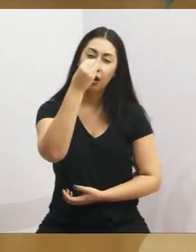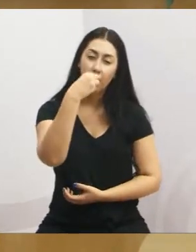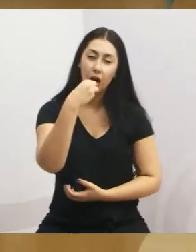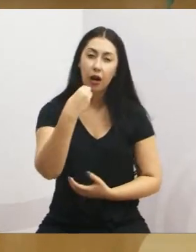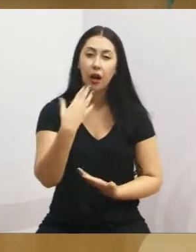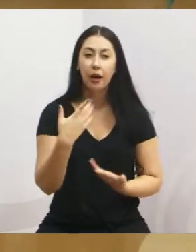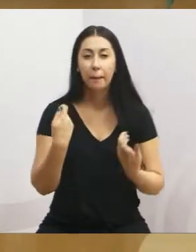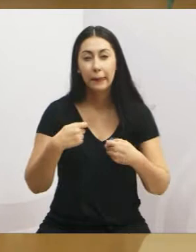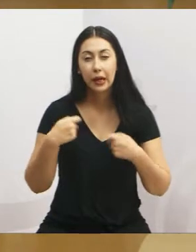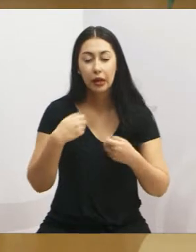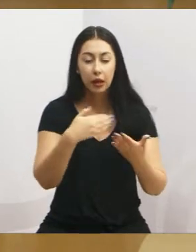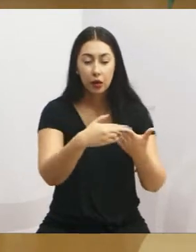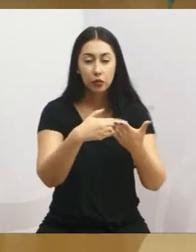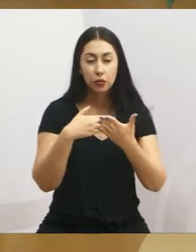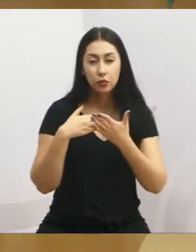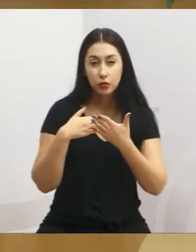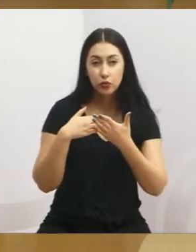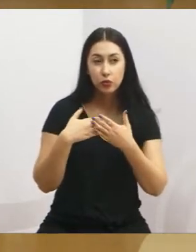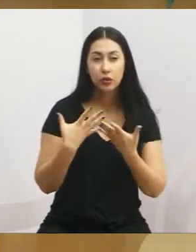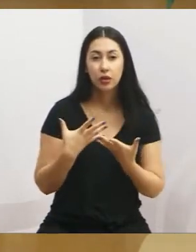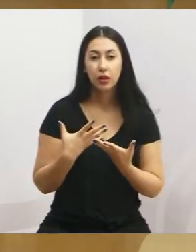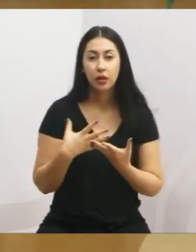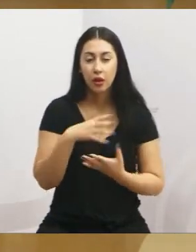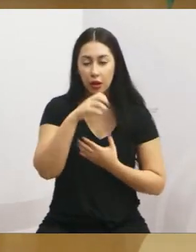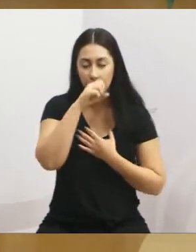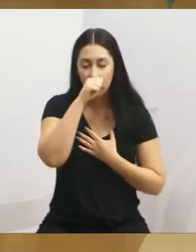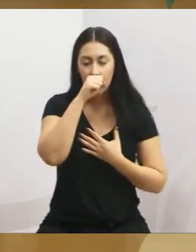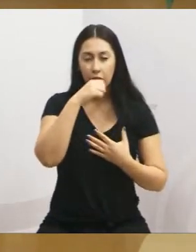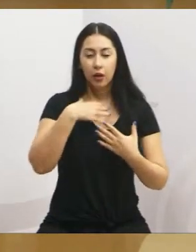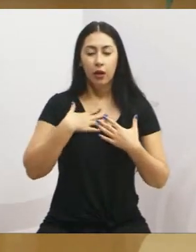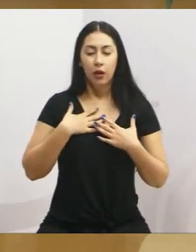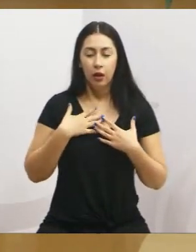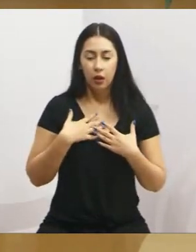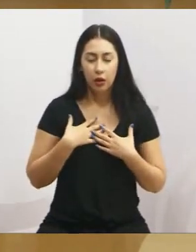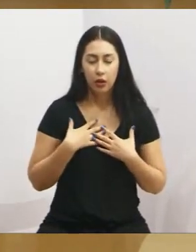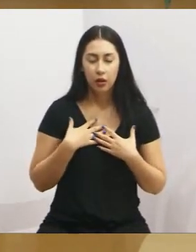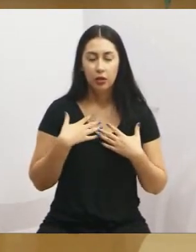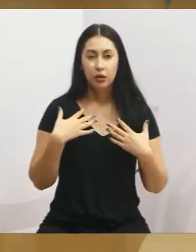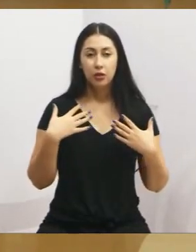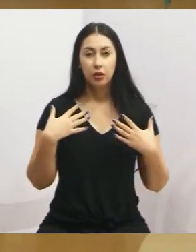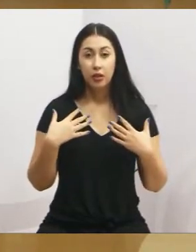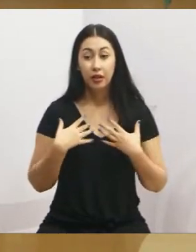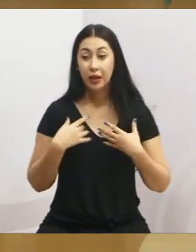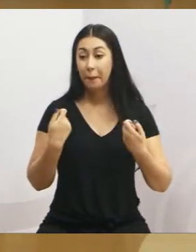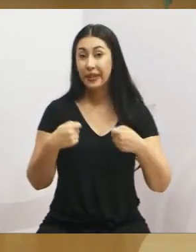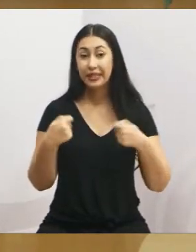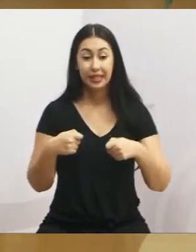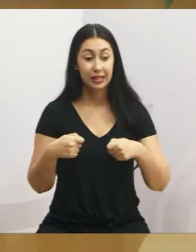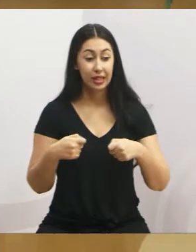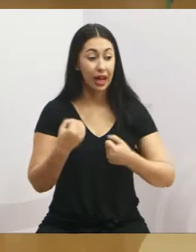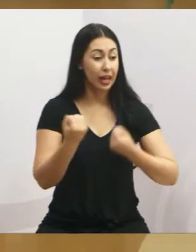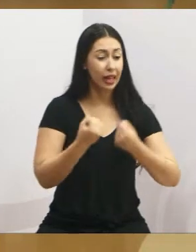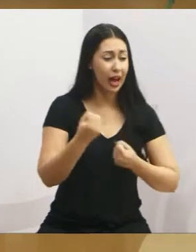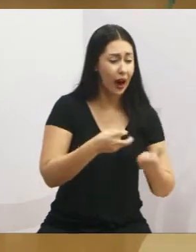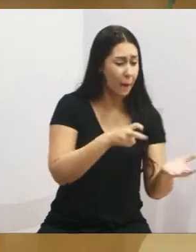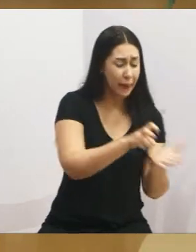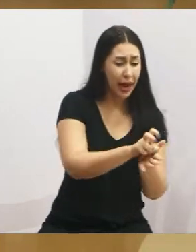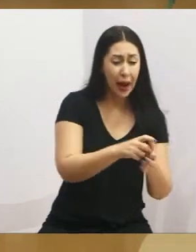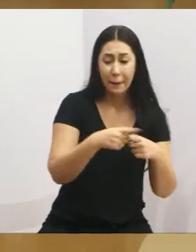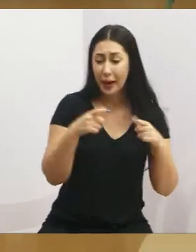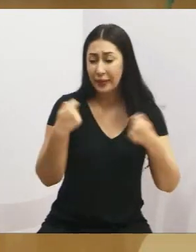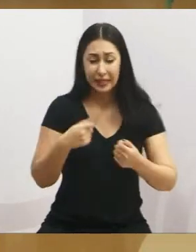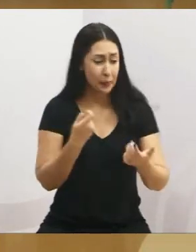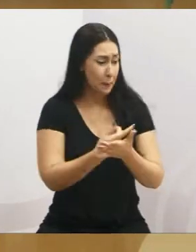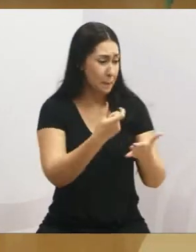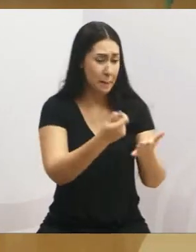serem socorridas, com falta de ar, tendo que estacionar seu carro e ainda ficar preocupado em colocar a Zona